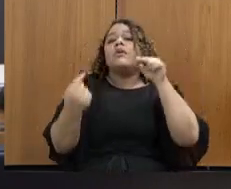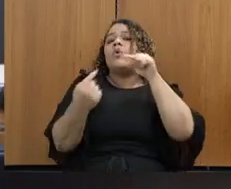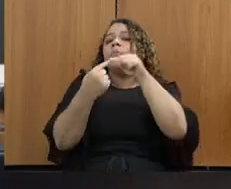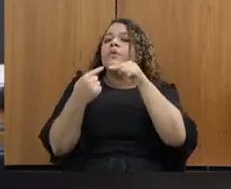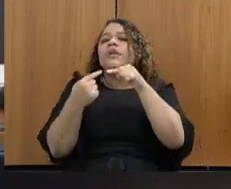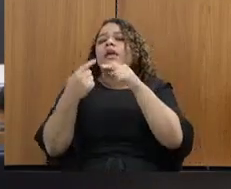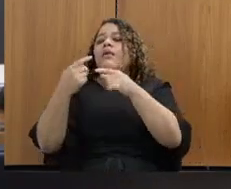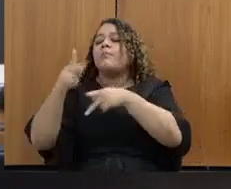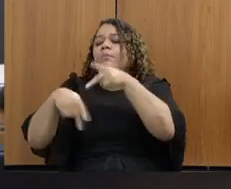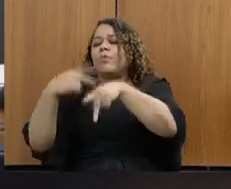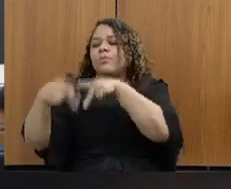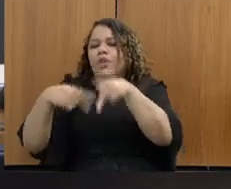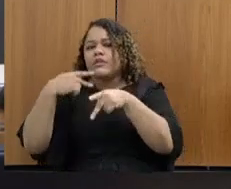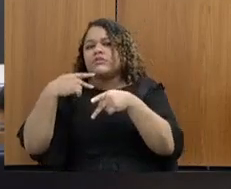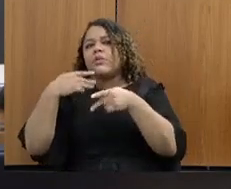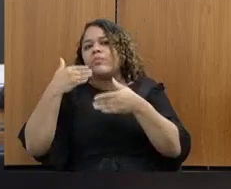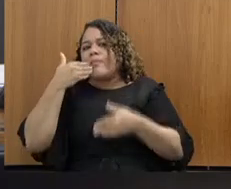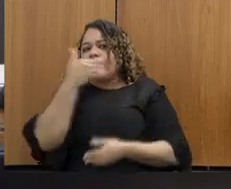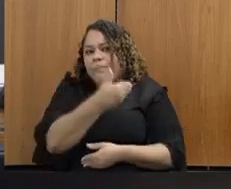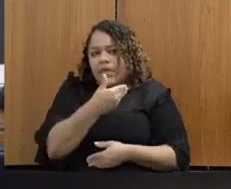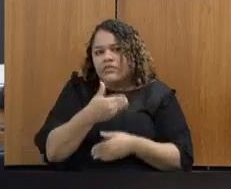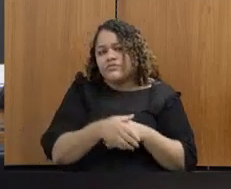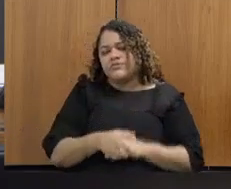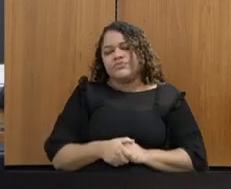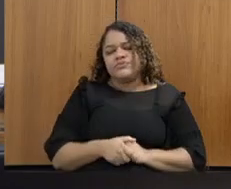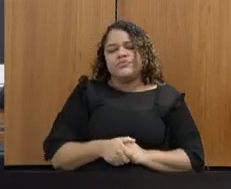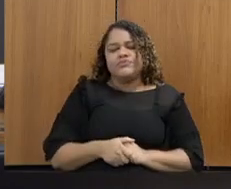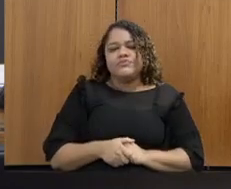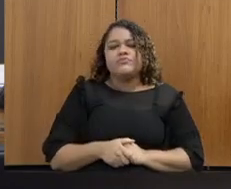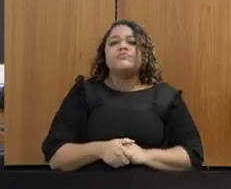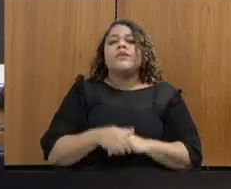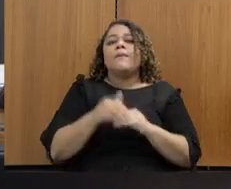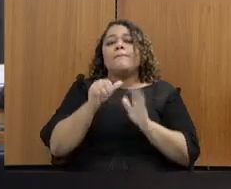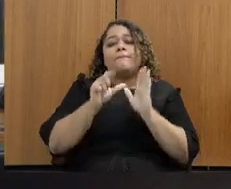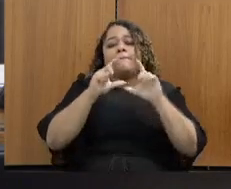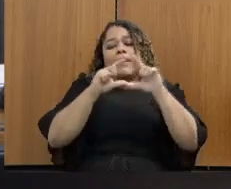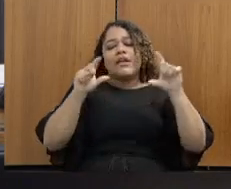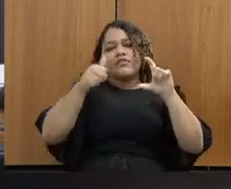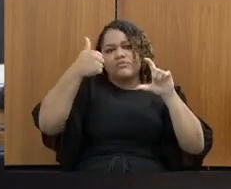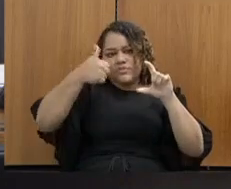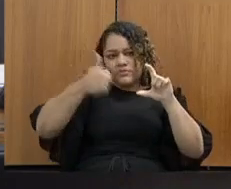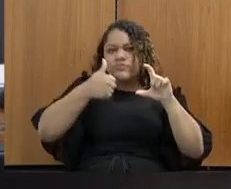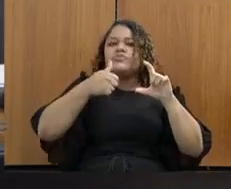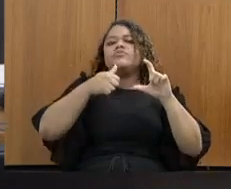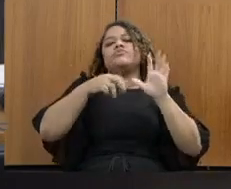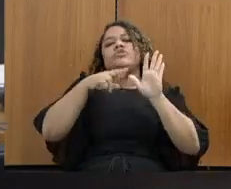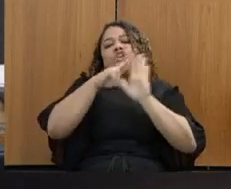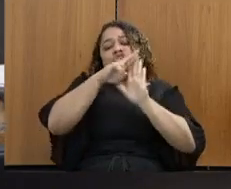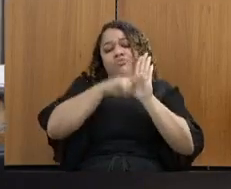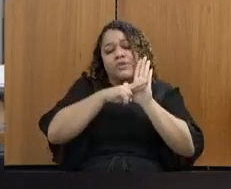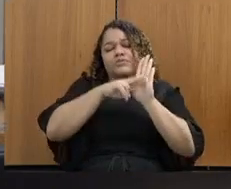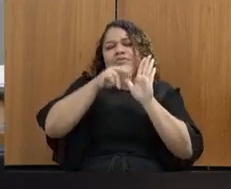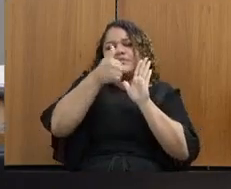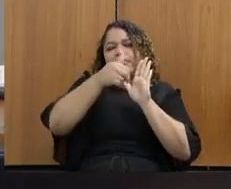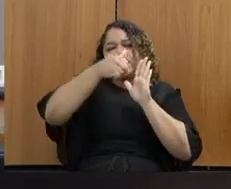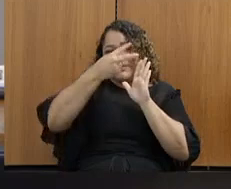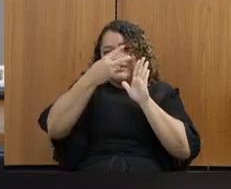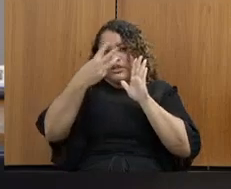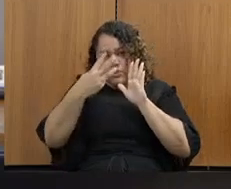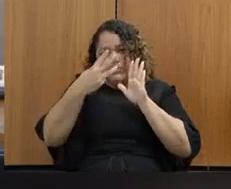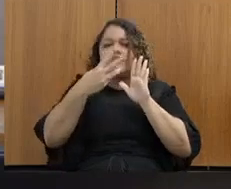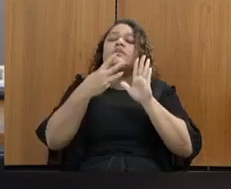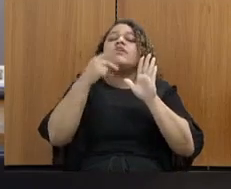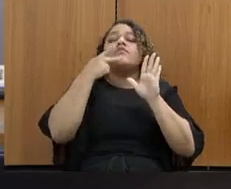a presidência nos termos do parágrafo primeiro do artigo 132 do Regimento Interno dispensa a leitura da ata da reunião anterior e